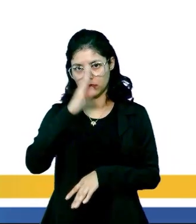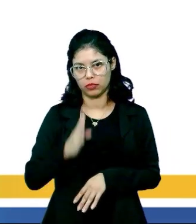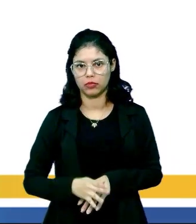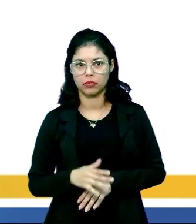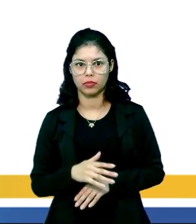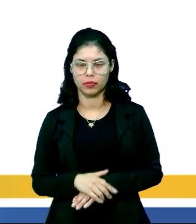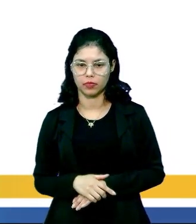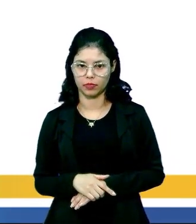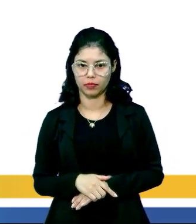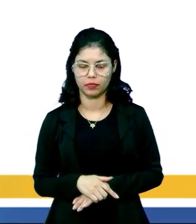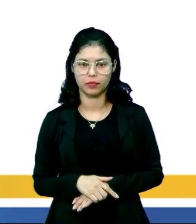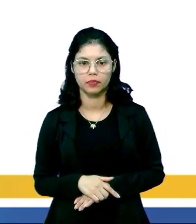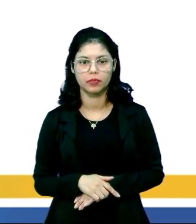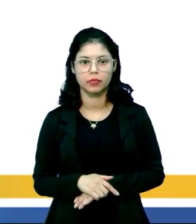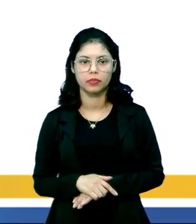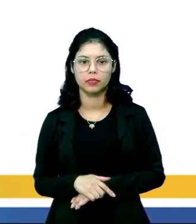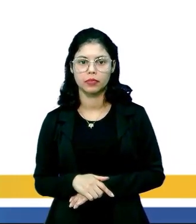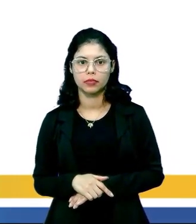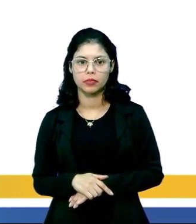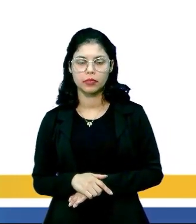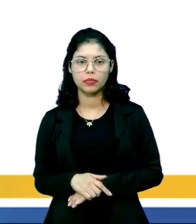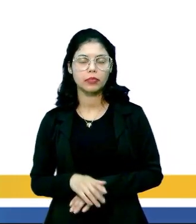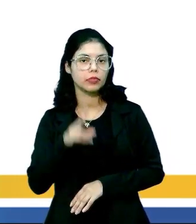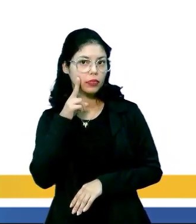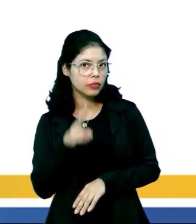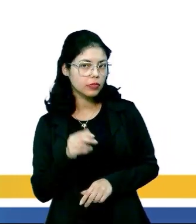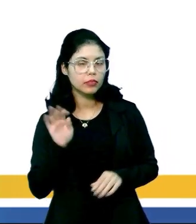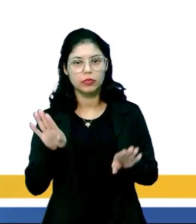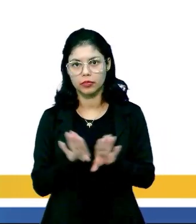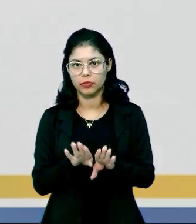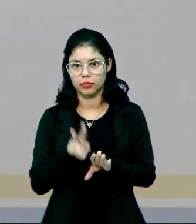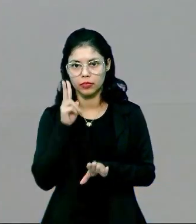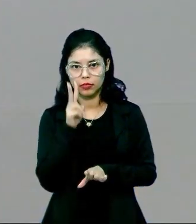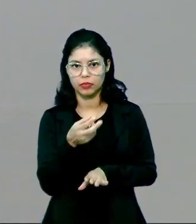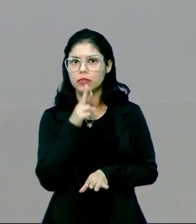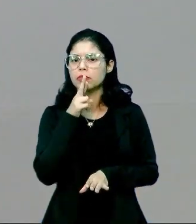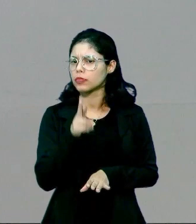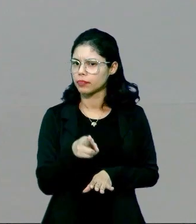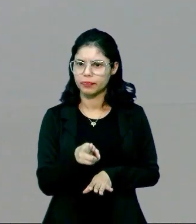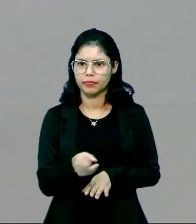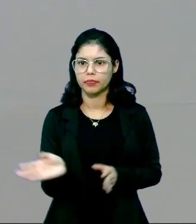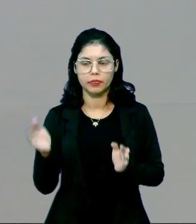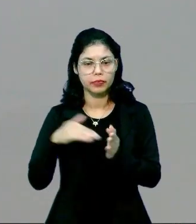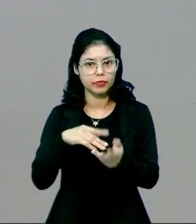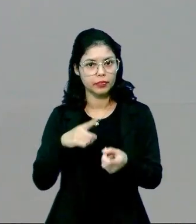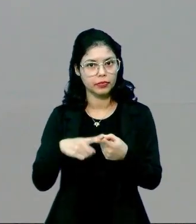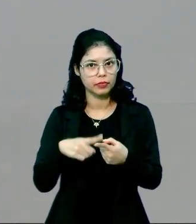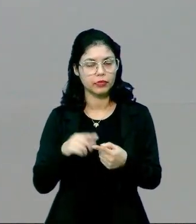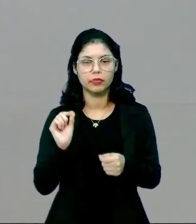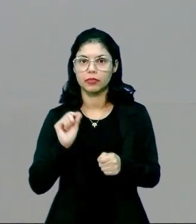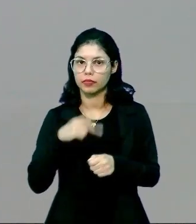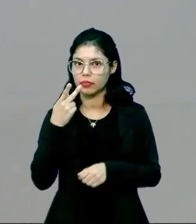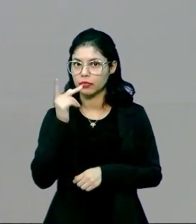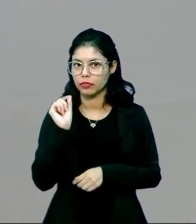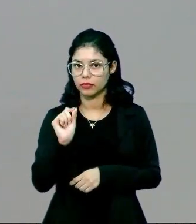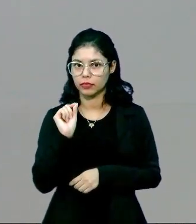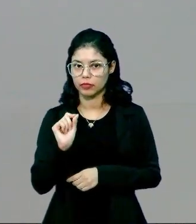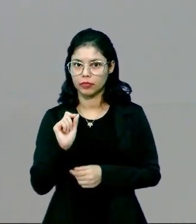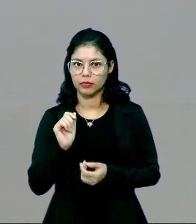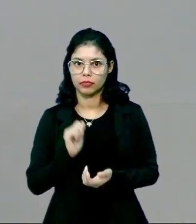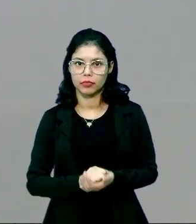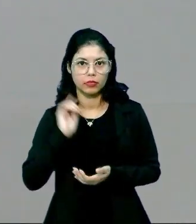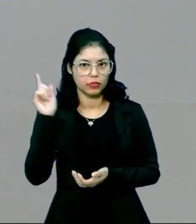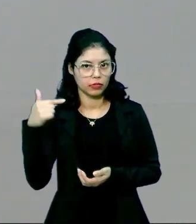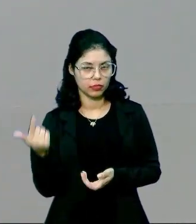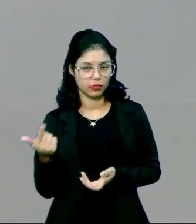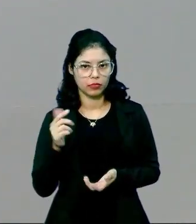estilos brasileiros você vê também que não é a resposta até porque no texto fala sobre as influências